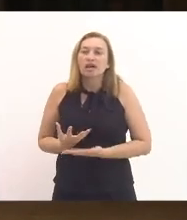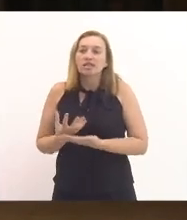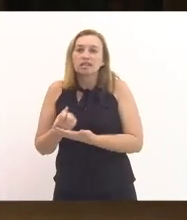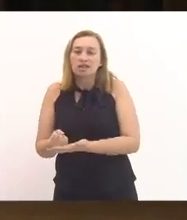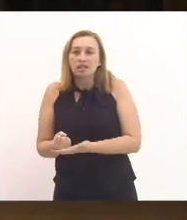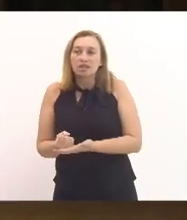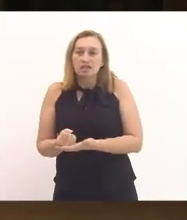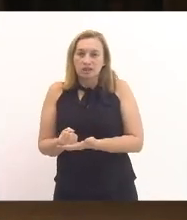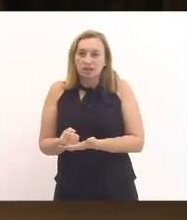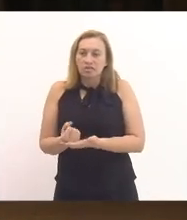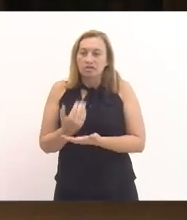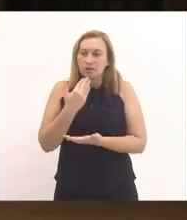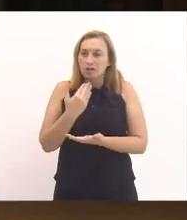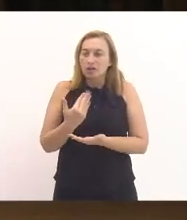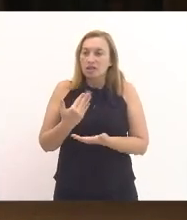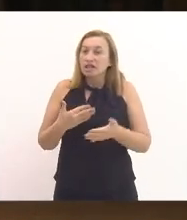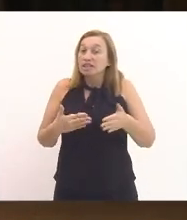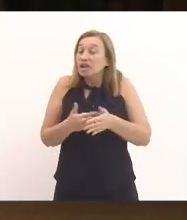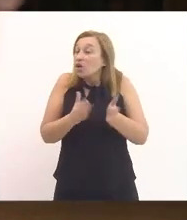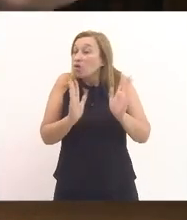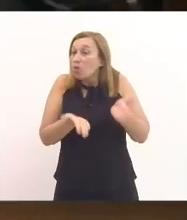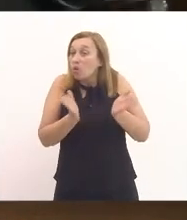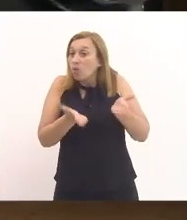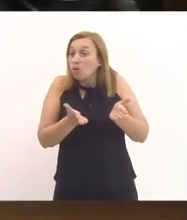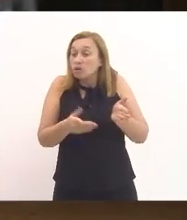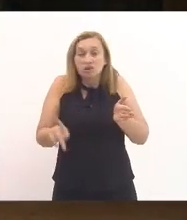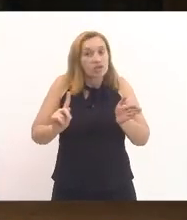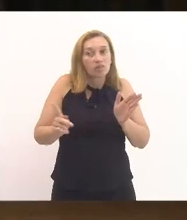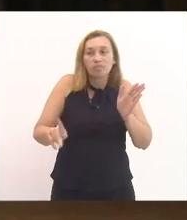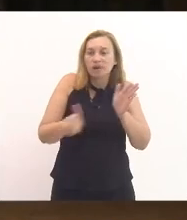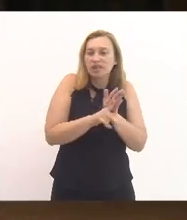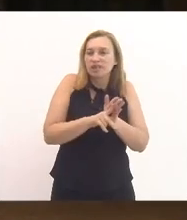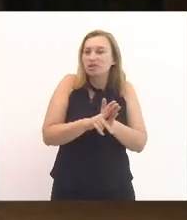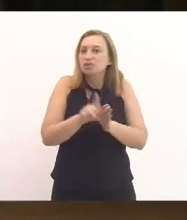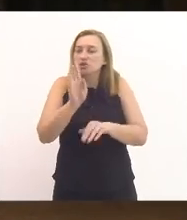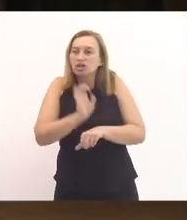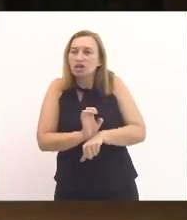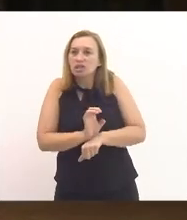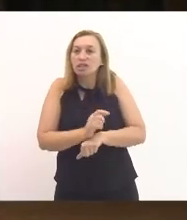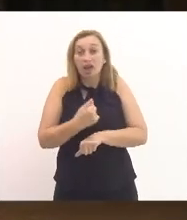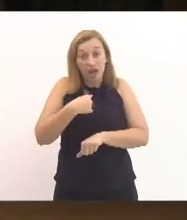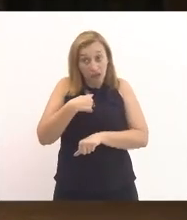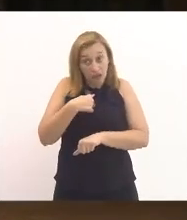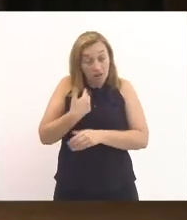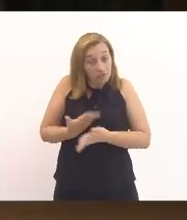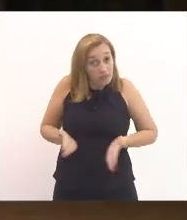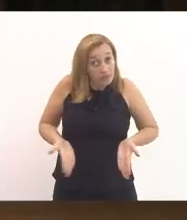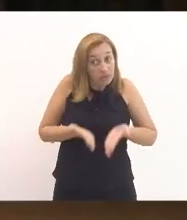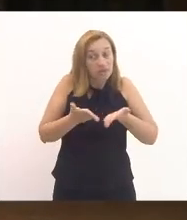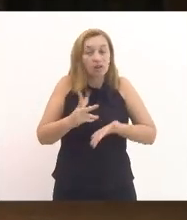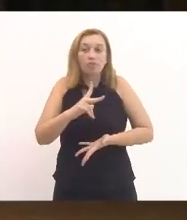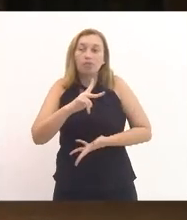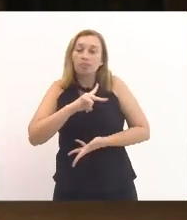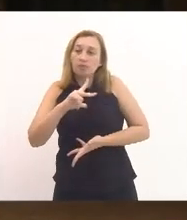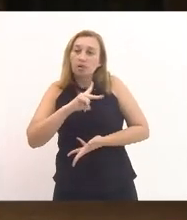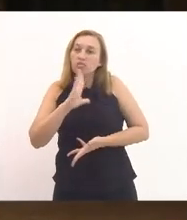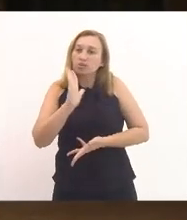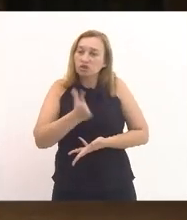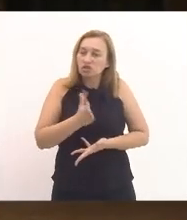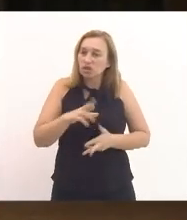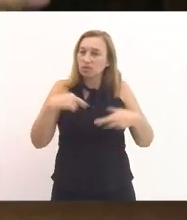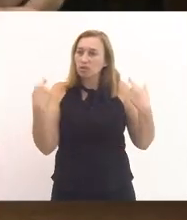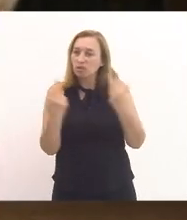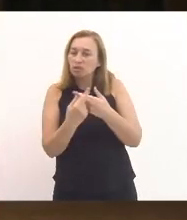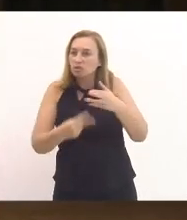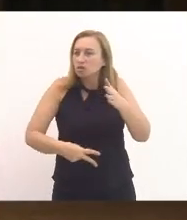intervenção e até hoje a sessão não pertence ao estado e aí eu por iniciativa própria já